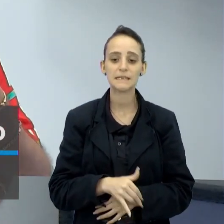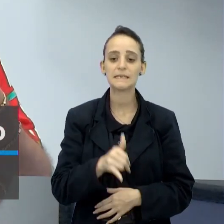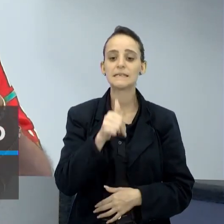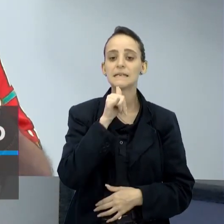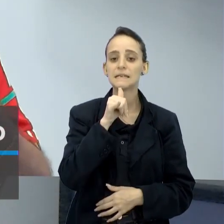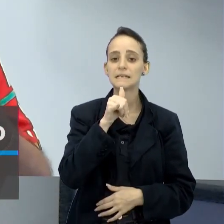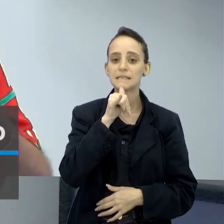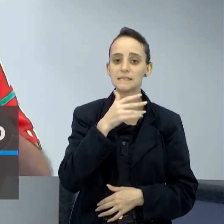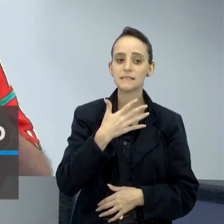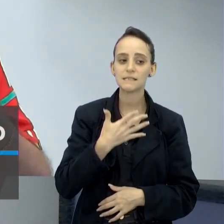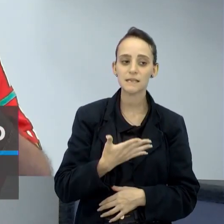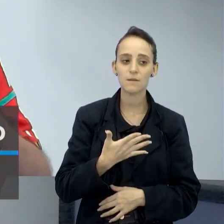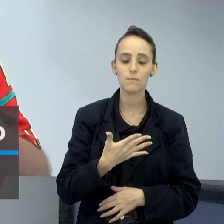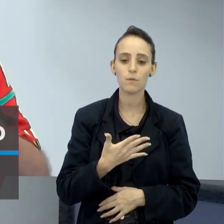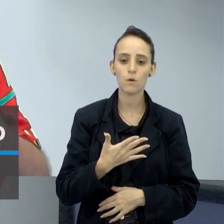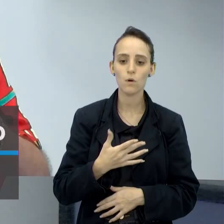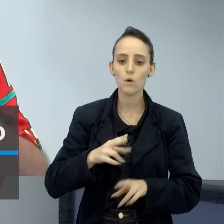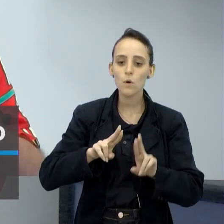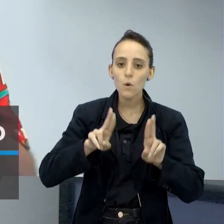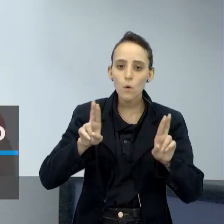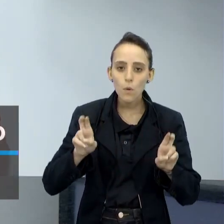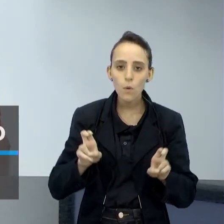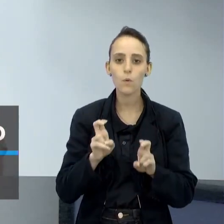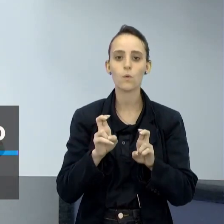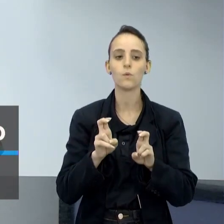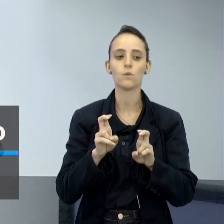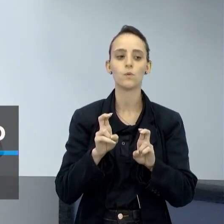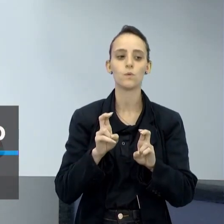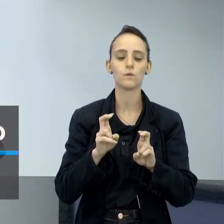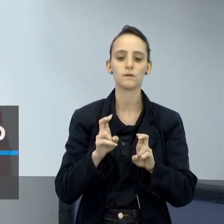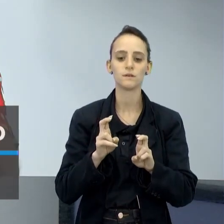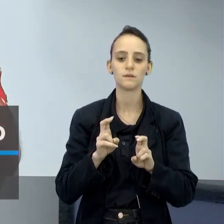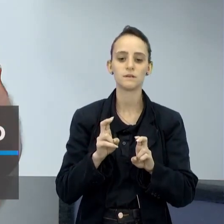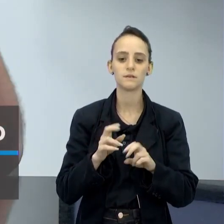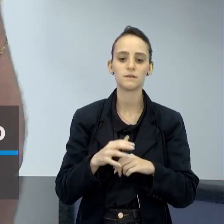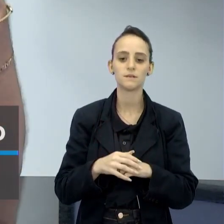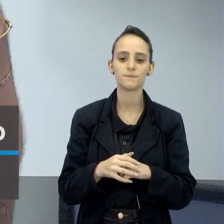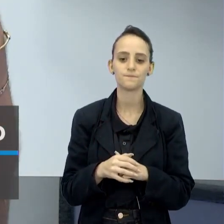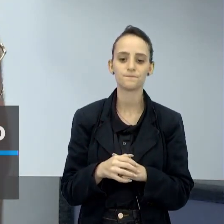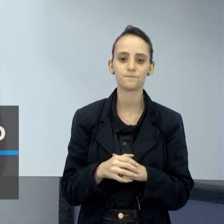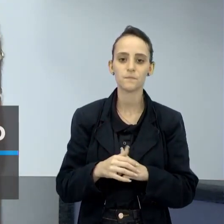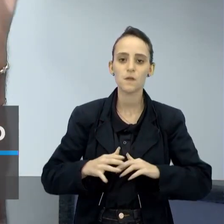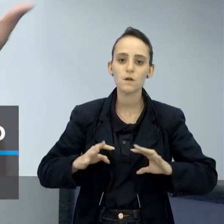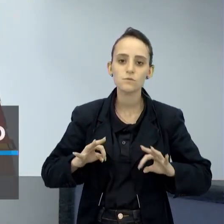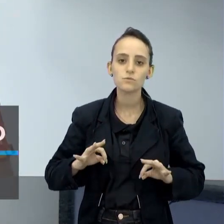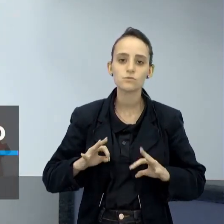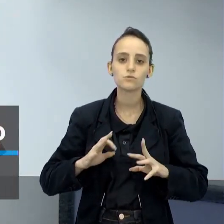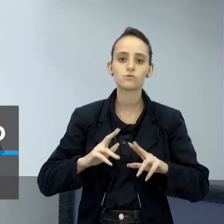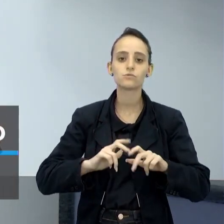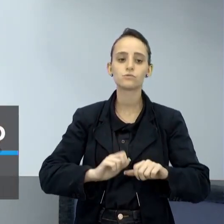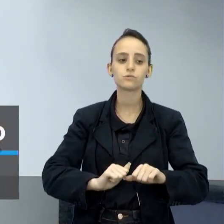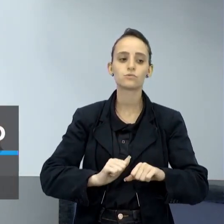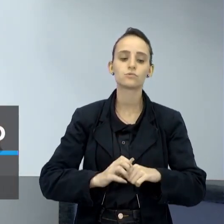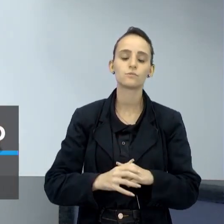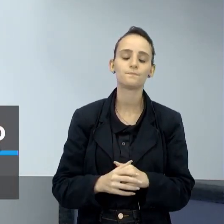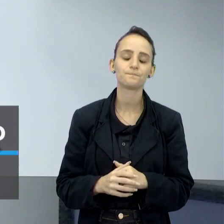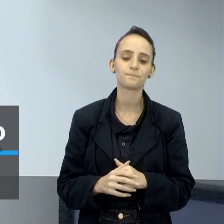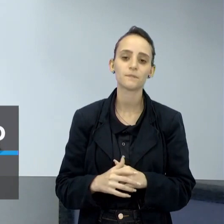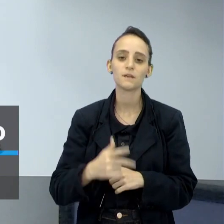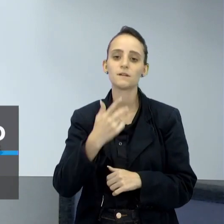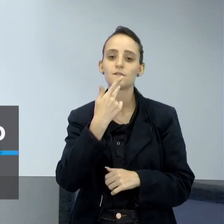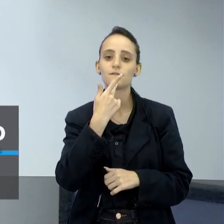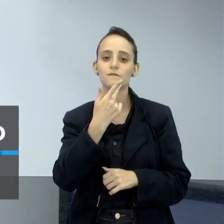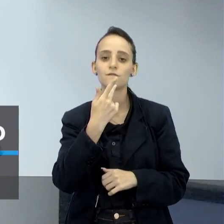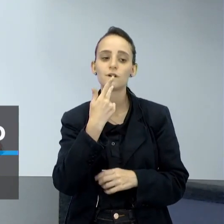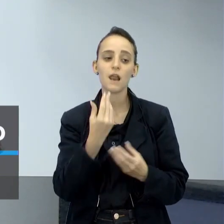de forma conteúdo sem falar, né, sem falar de formato, de todo o conteúdo, com relação, sem falarmos